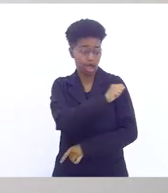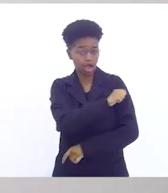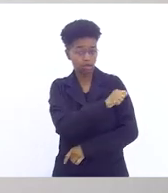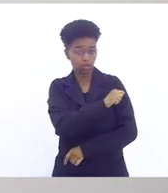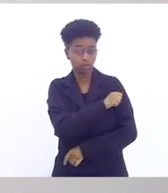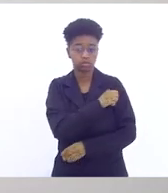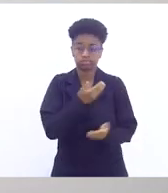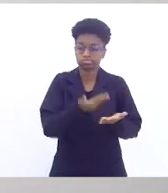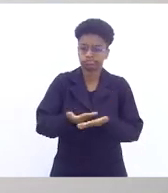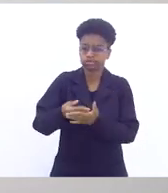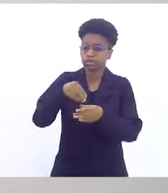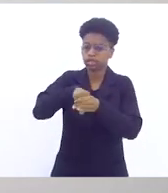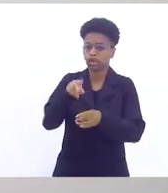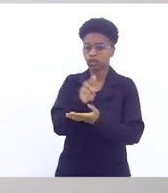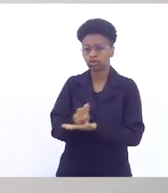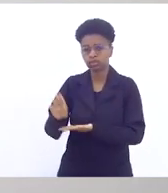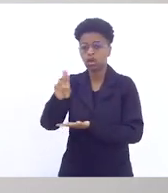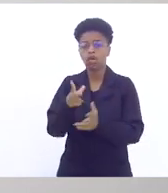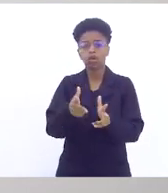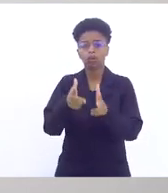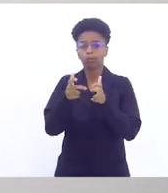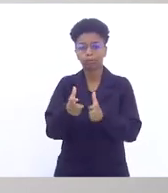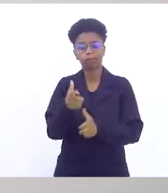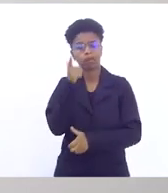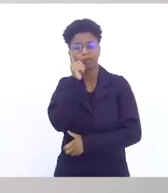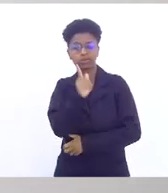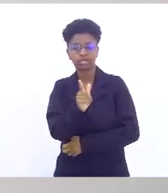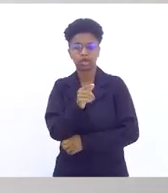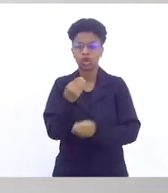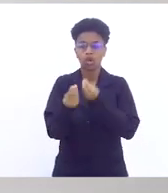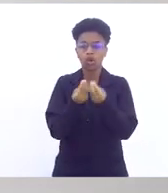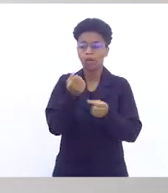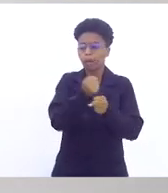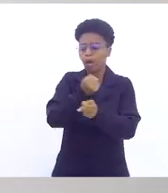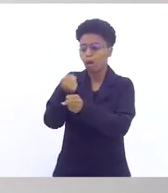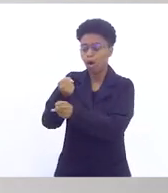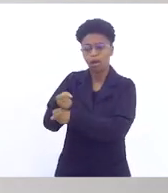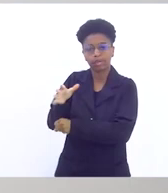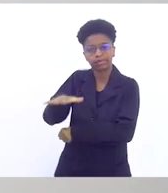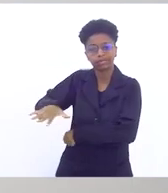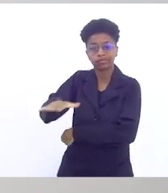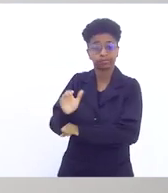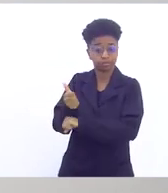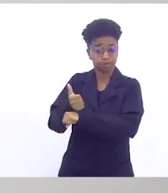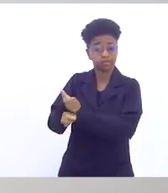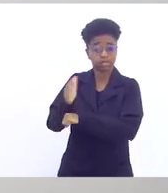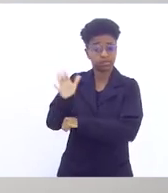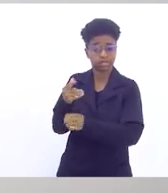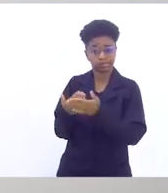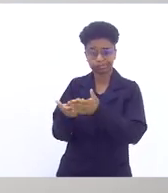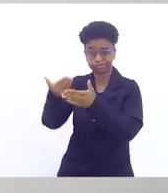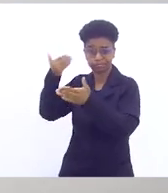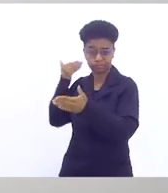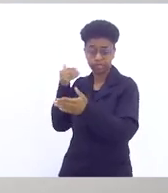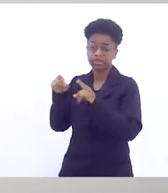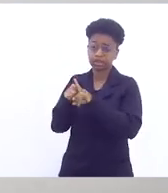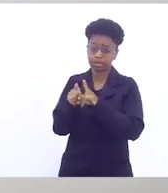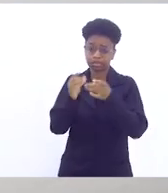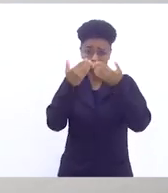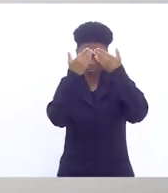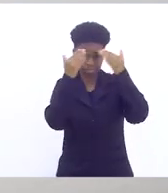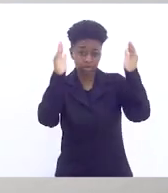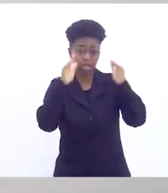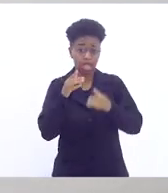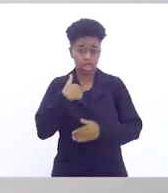os estudantes das Universidades verem as grandes obras feitas pelos profissionais e eles estão abertos na entidade do